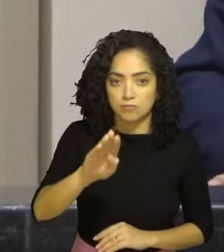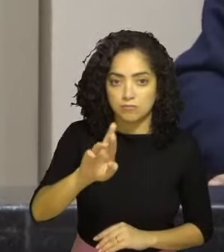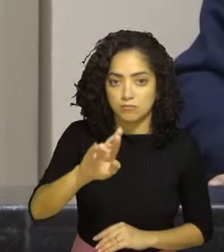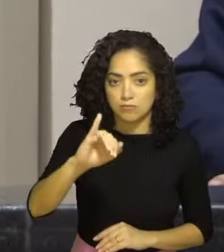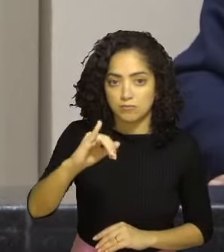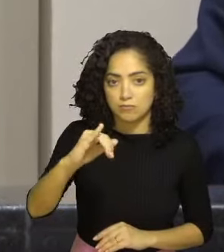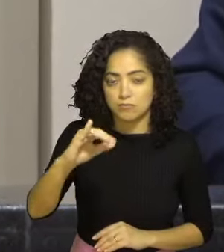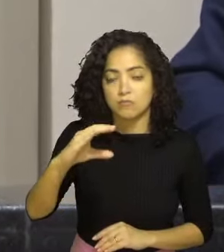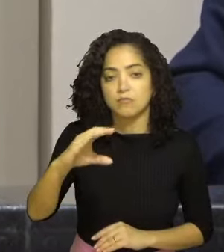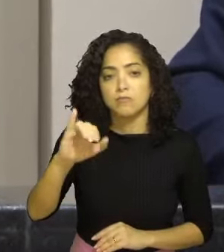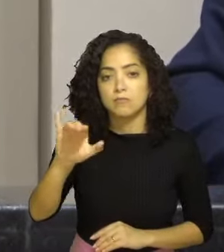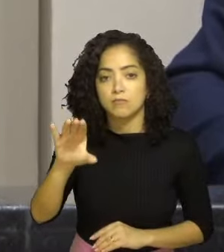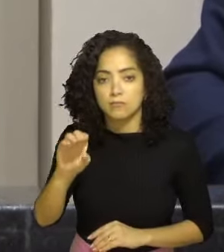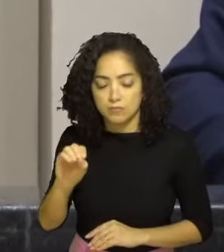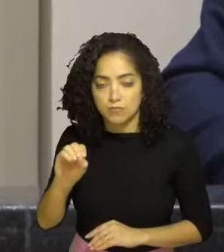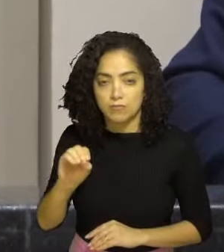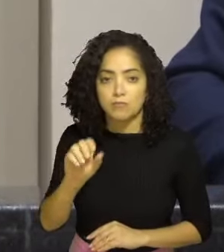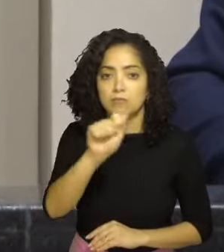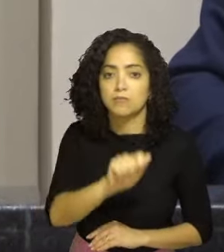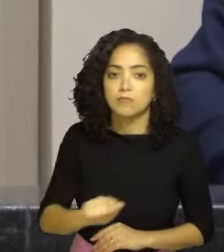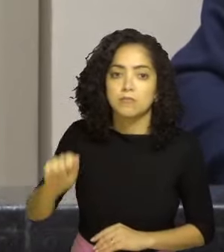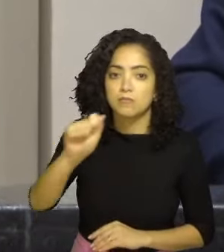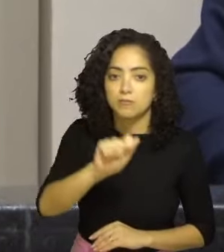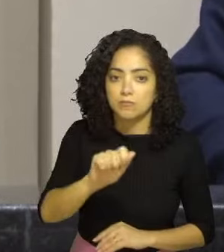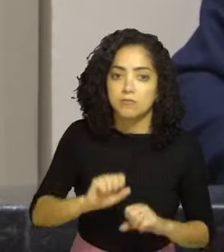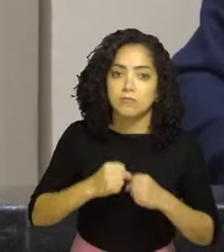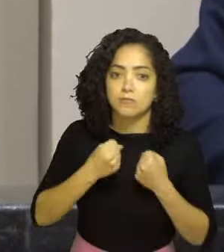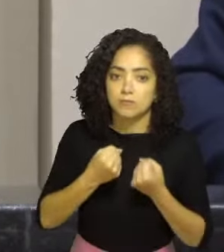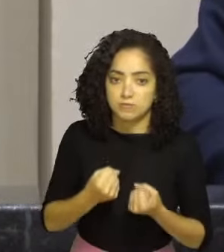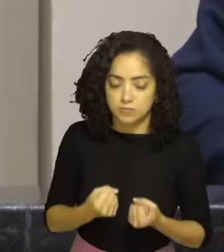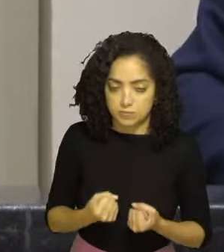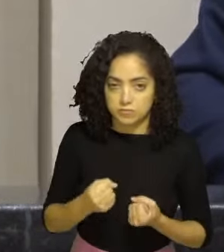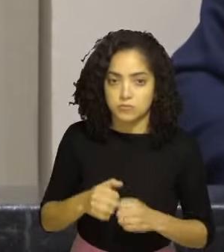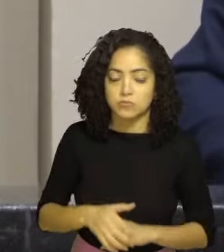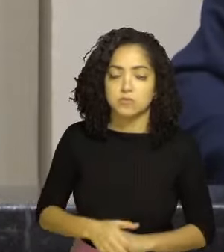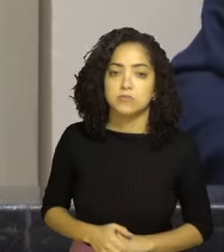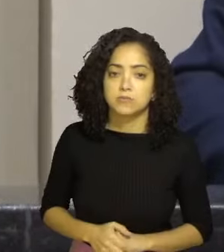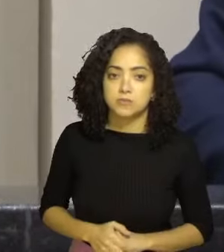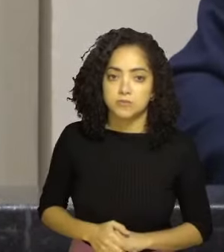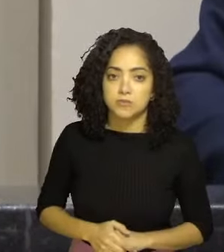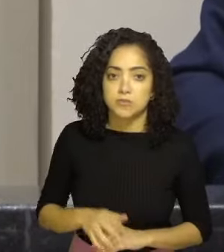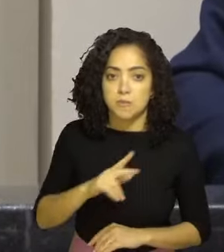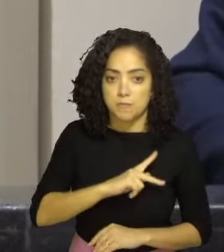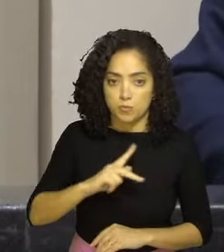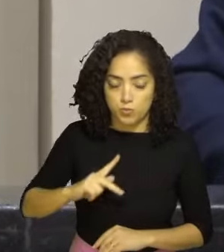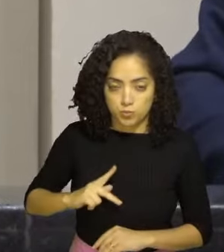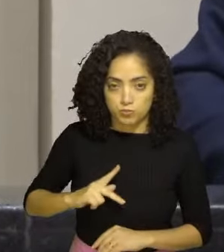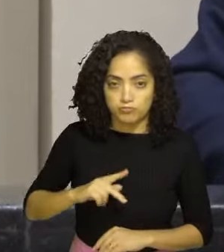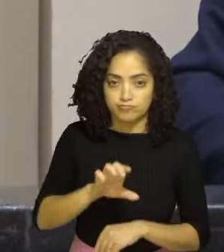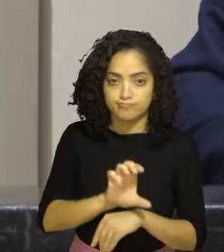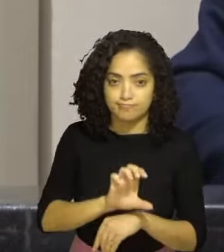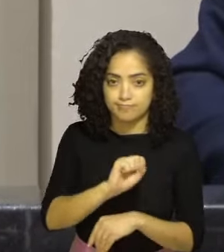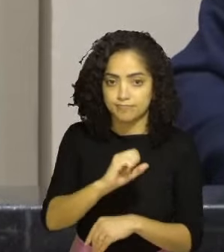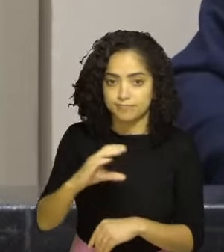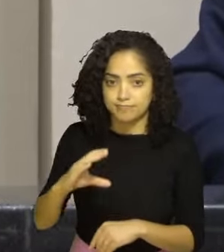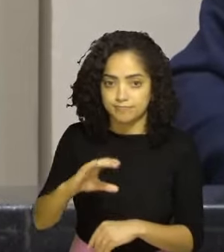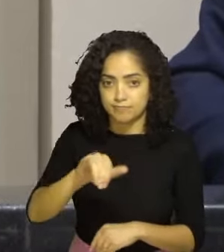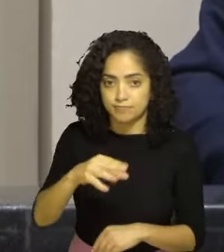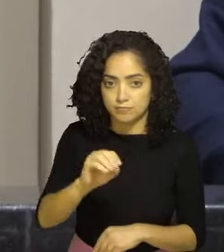da presidente da Associação dos Defensores, do presidente da Associação dos Defensores Públicos do Estado de Santa Catarina,